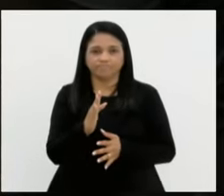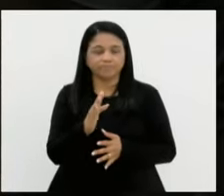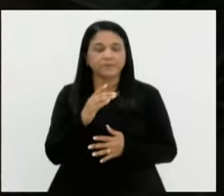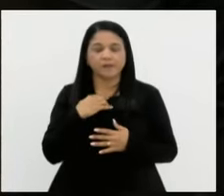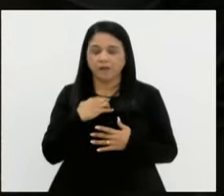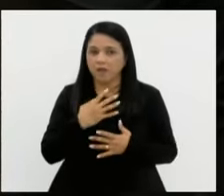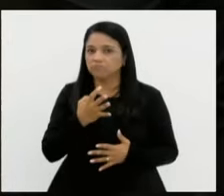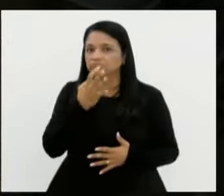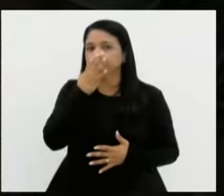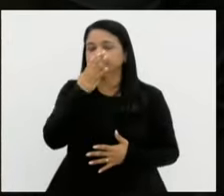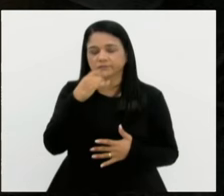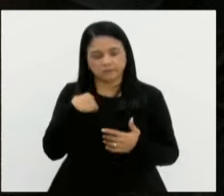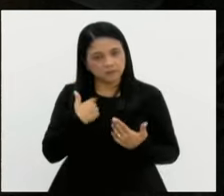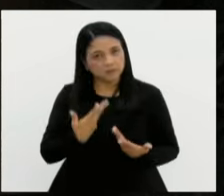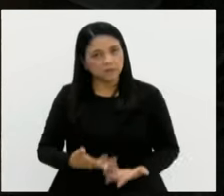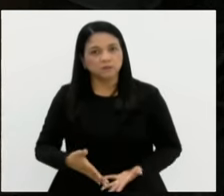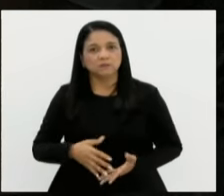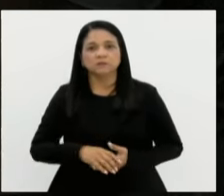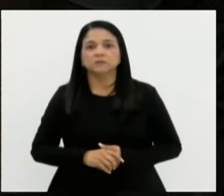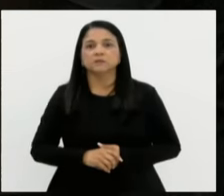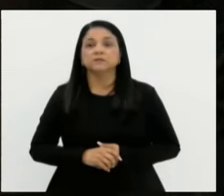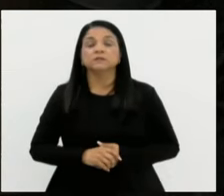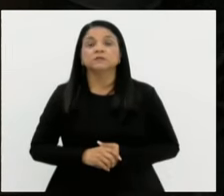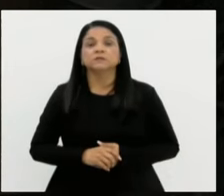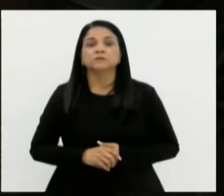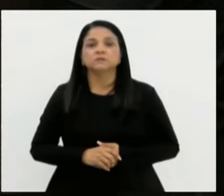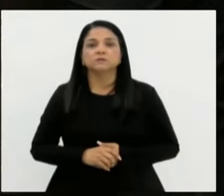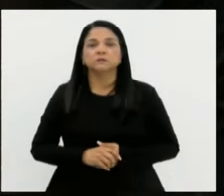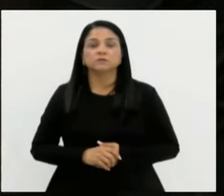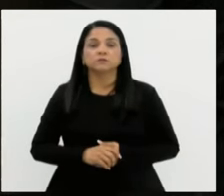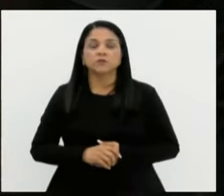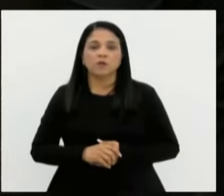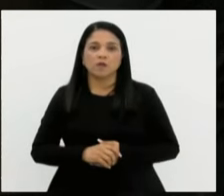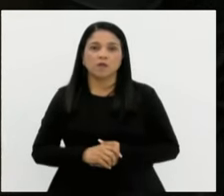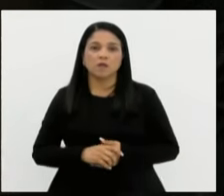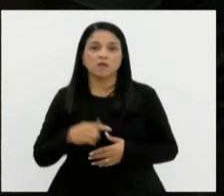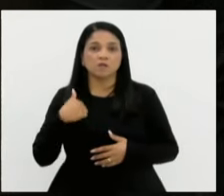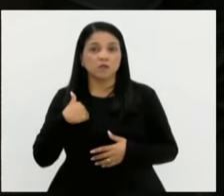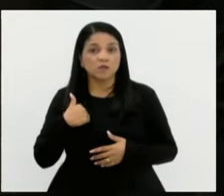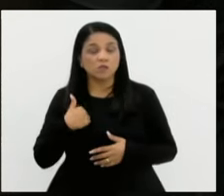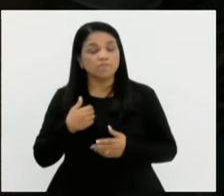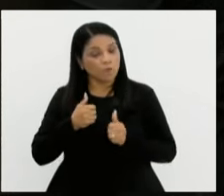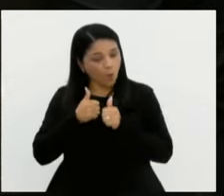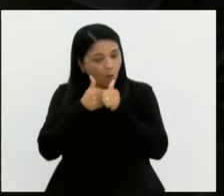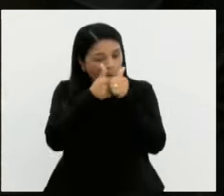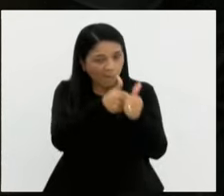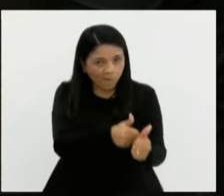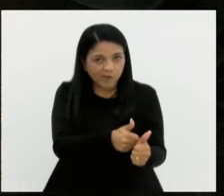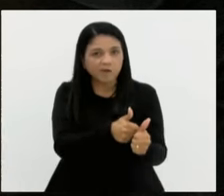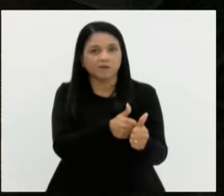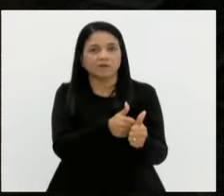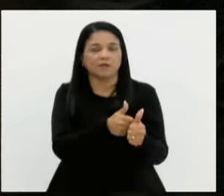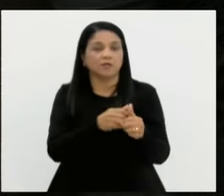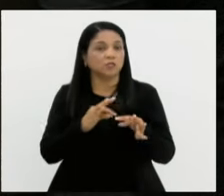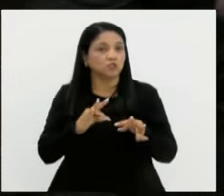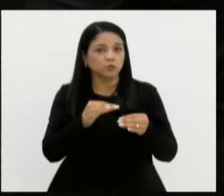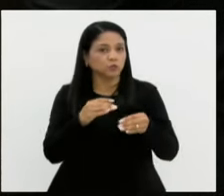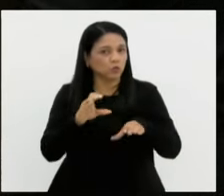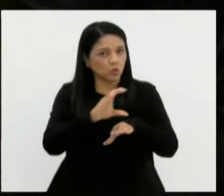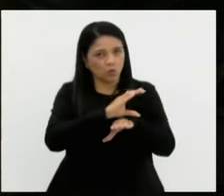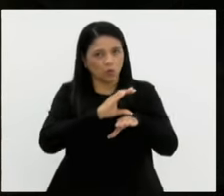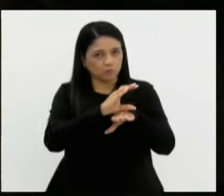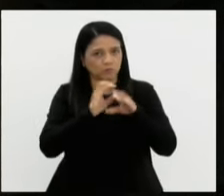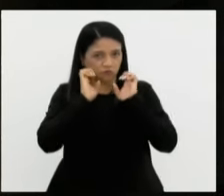impressionante. Então, não é um salvo-conduto, porque eu vou acompanhar tudo aquilo que será desenrolado na Comissão de Ética e